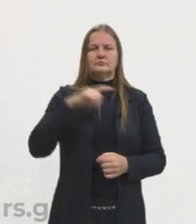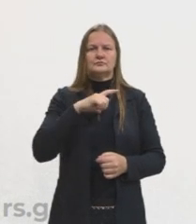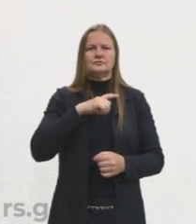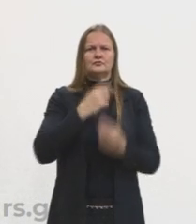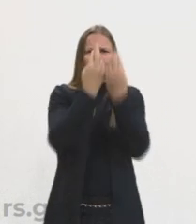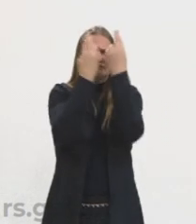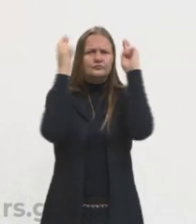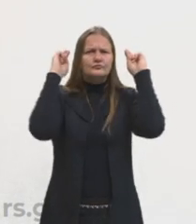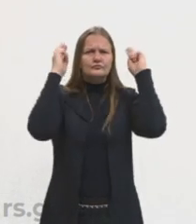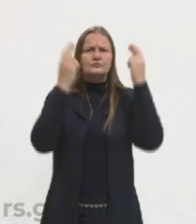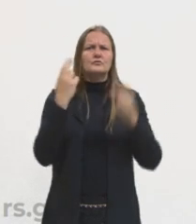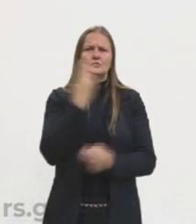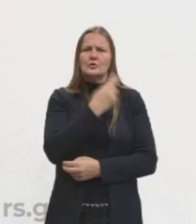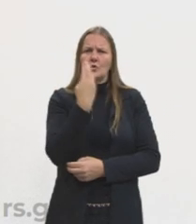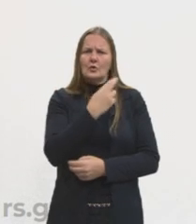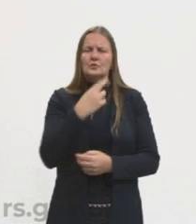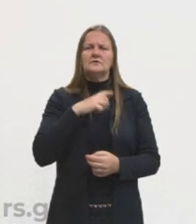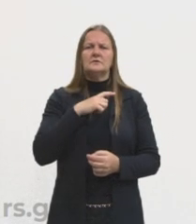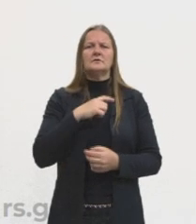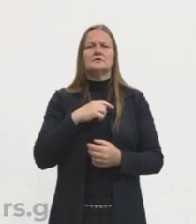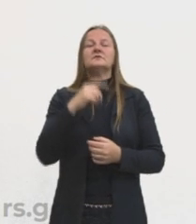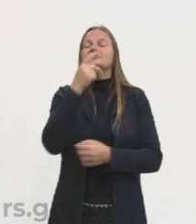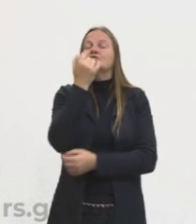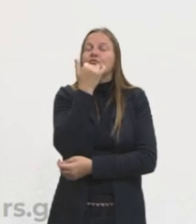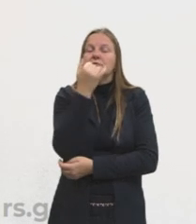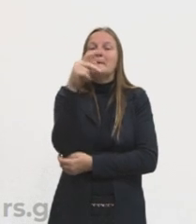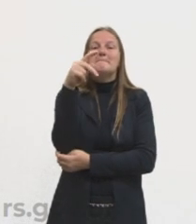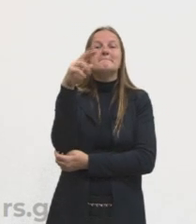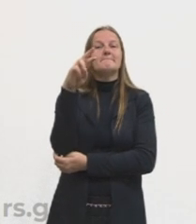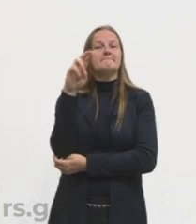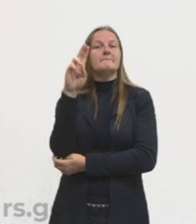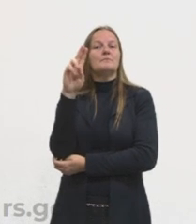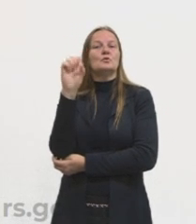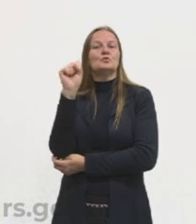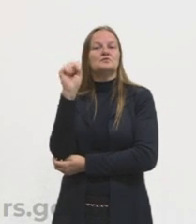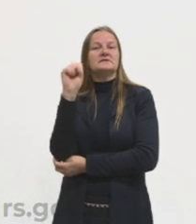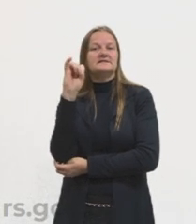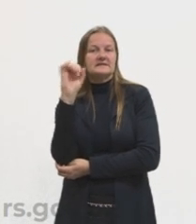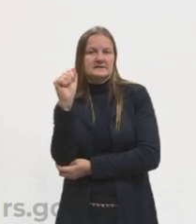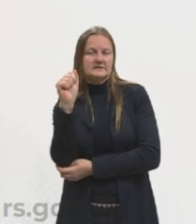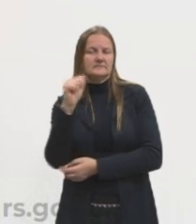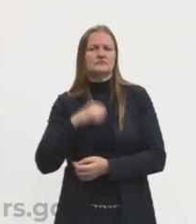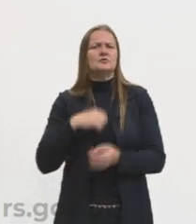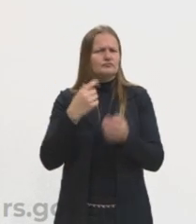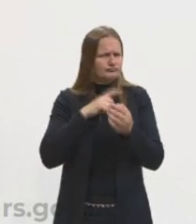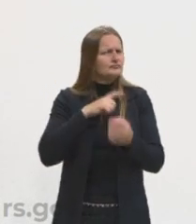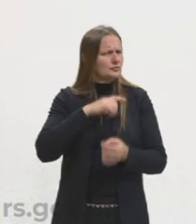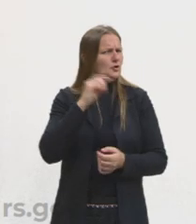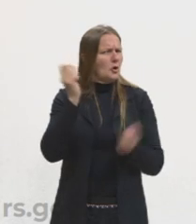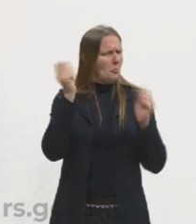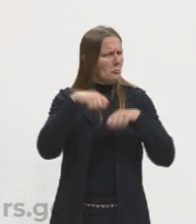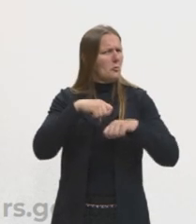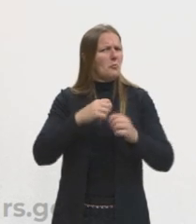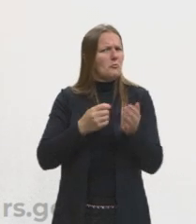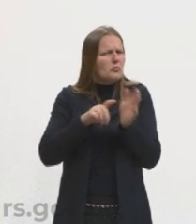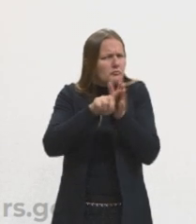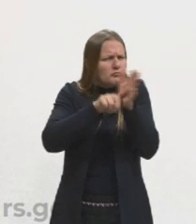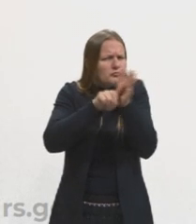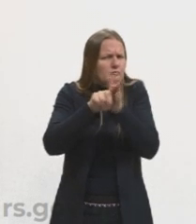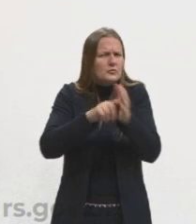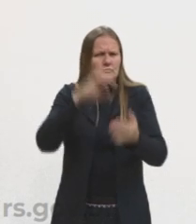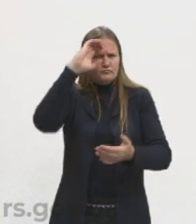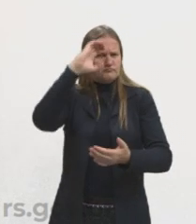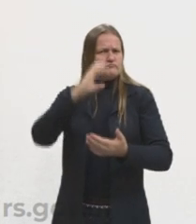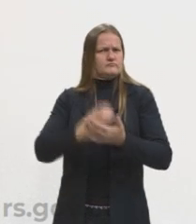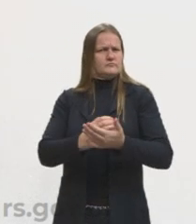influência era um trabalhador dentro do governo da Prússia ele tem condições de fazer bons estudos né Ele defende essa tese